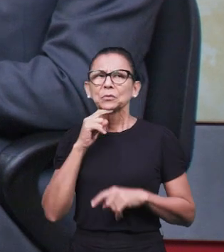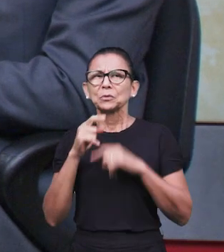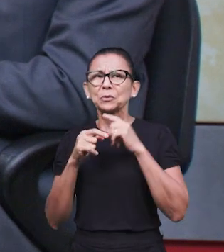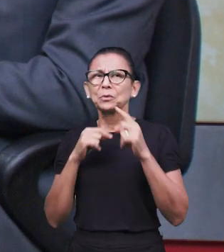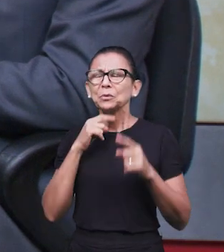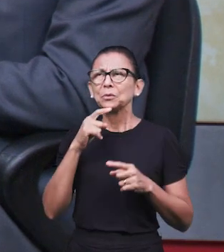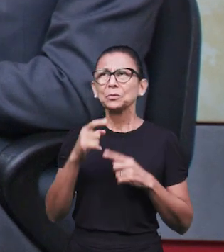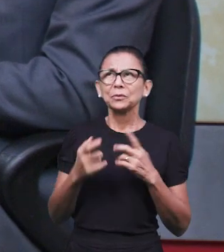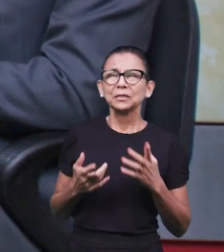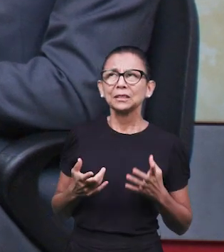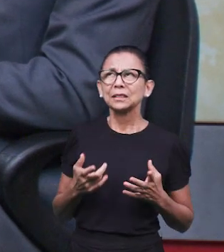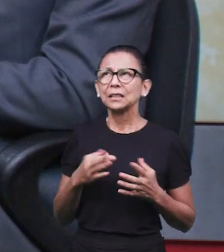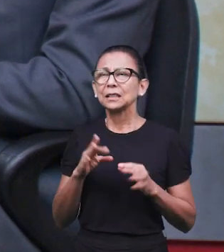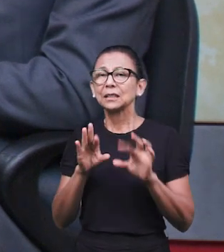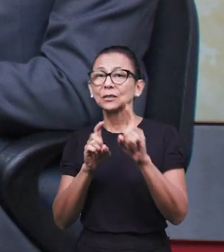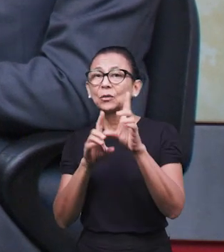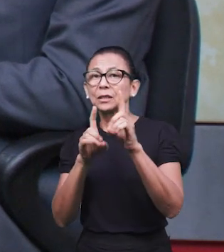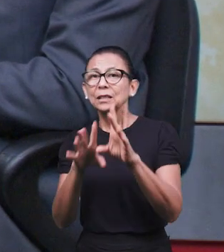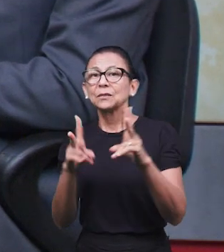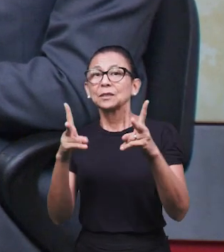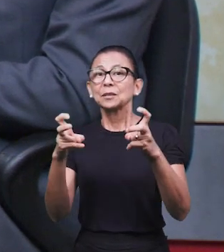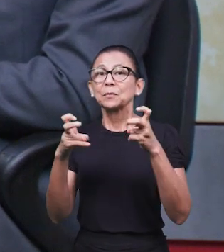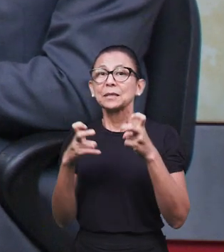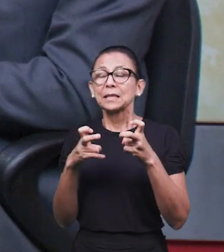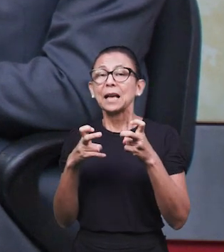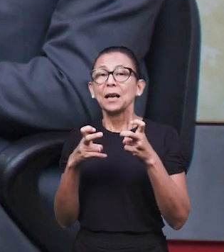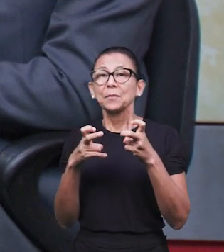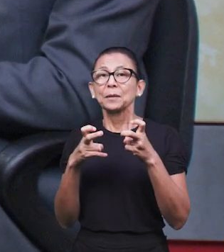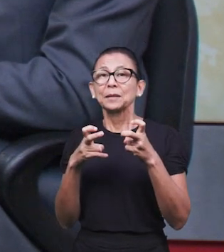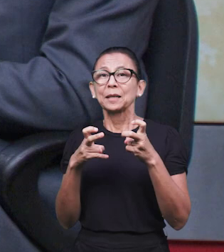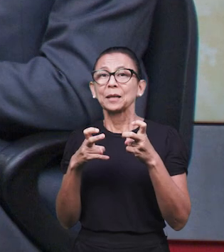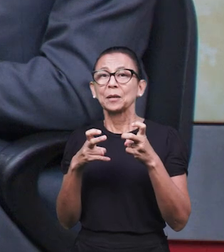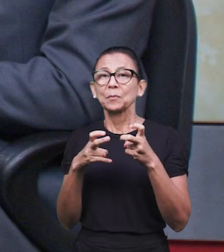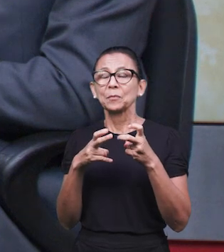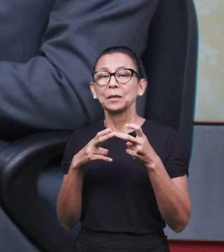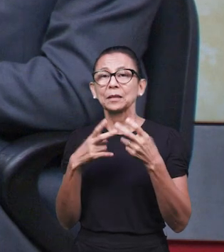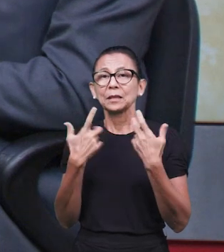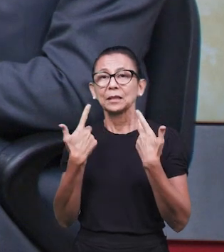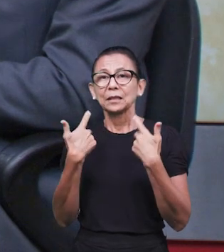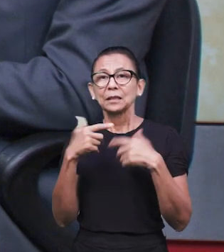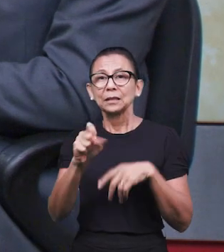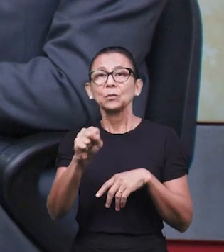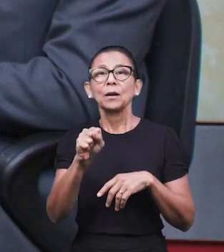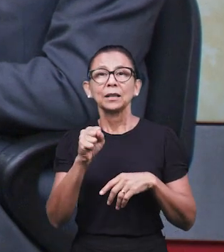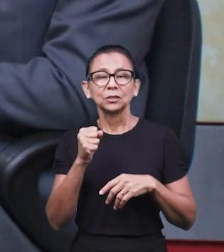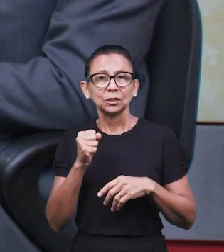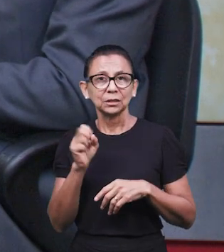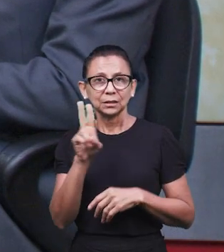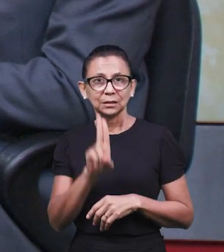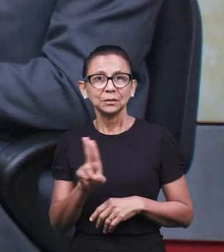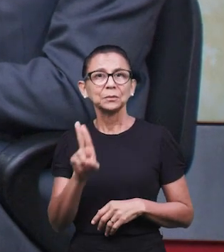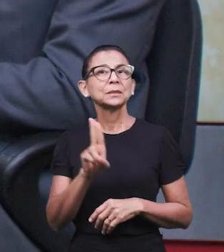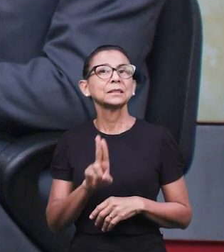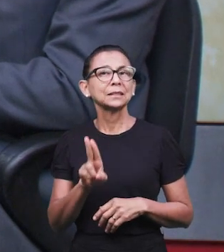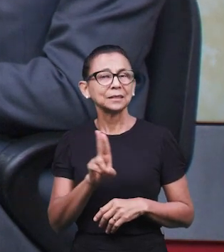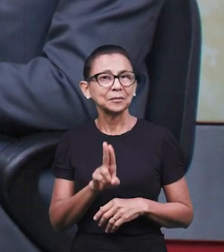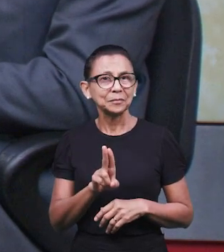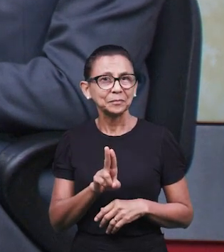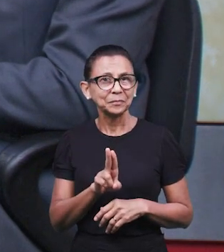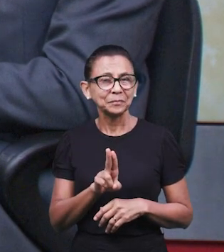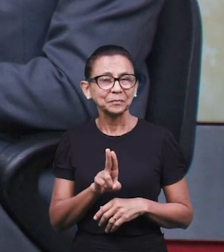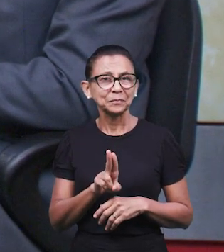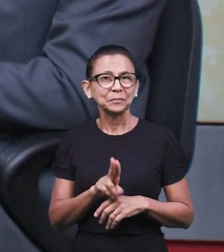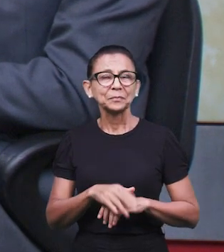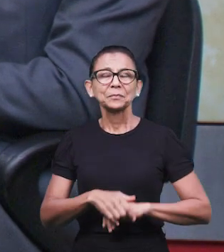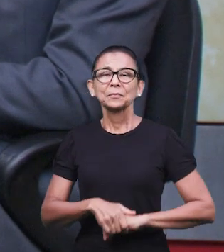letra que ele escreve, pela linguagem que ele usa. Uhum. E pelo foco do louvor, você vê que ele não é forte doutrinariamente, que ele não